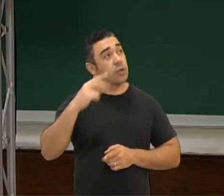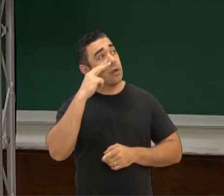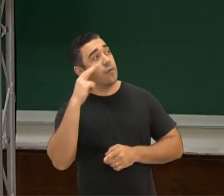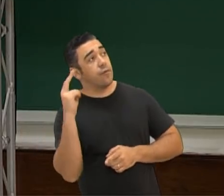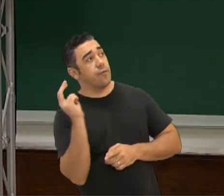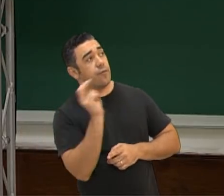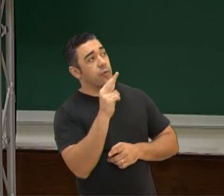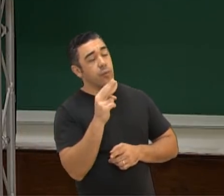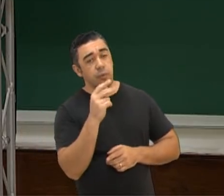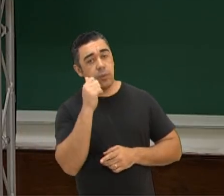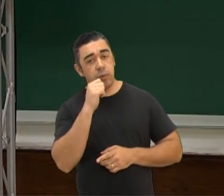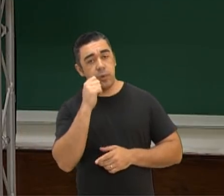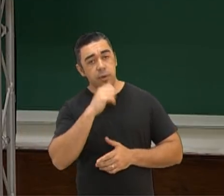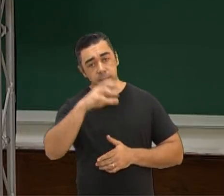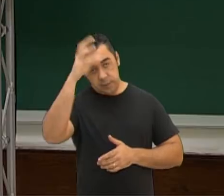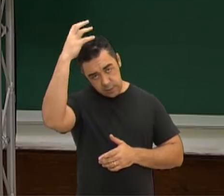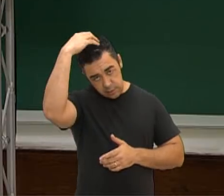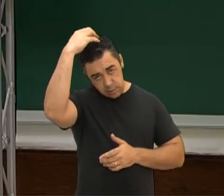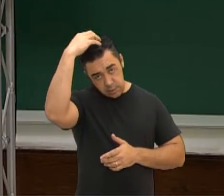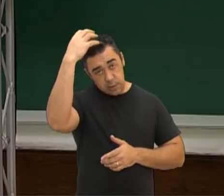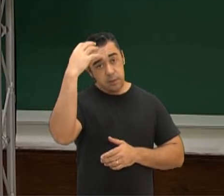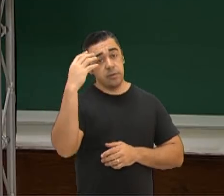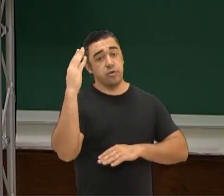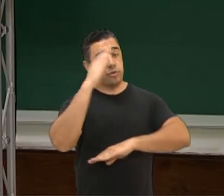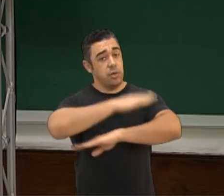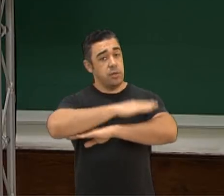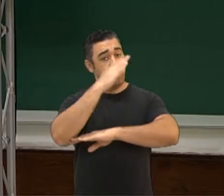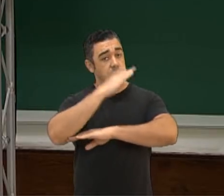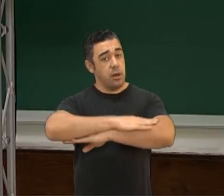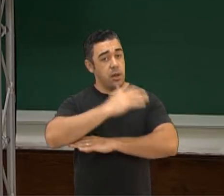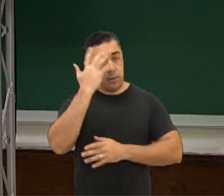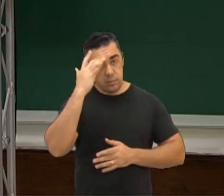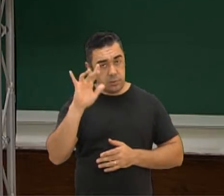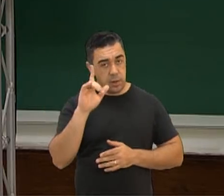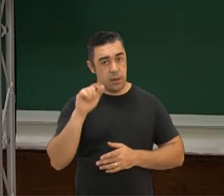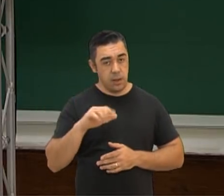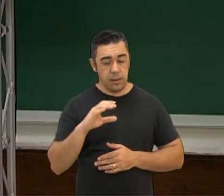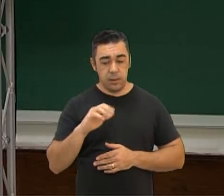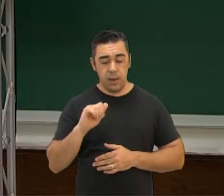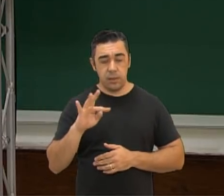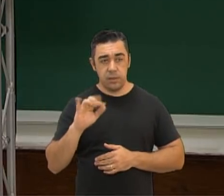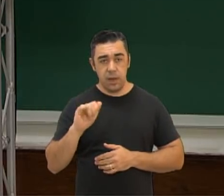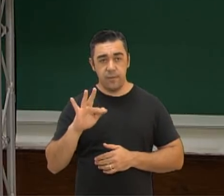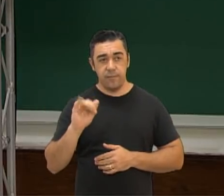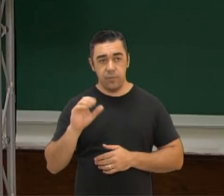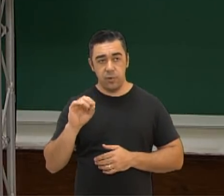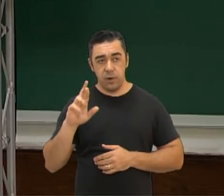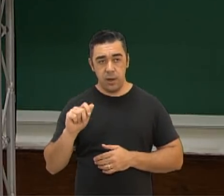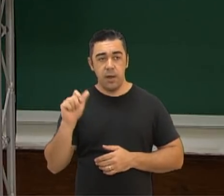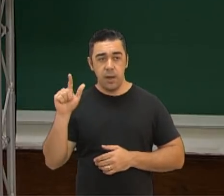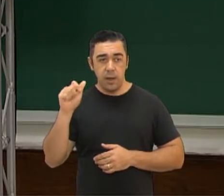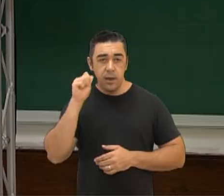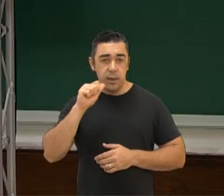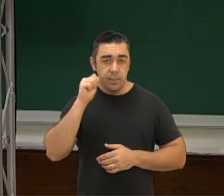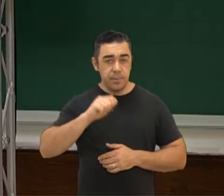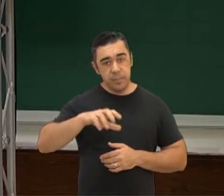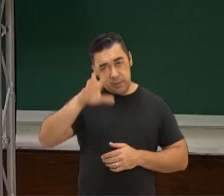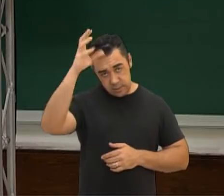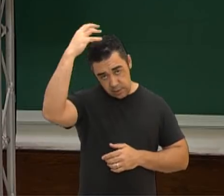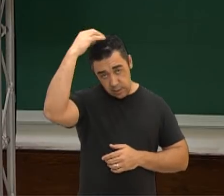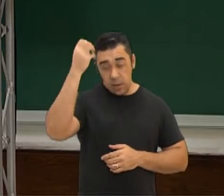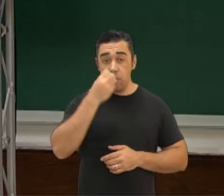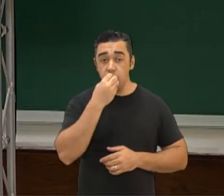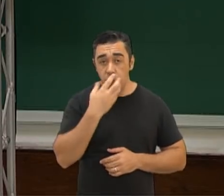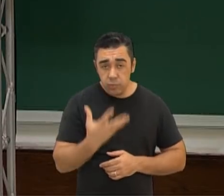viu na janela. A quem? Eu ainda não sei nesse fragmento, por isso que eu chamo de catáfora. A princesa contou o que aconteceu